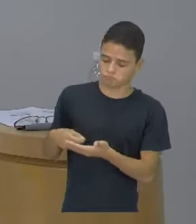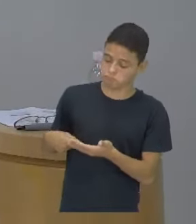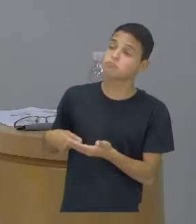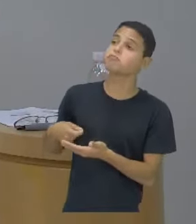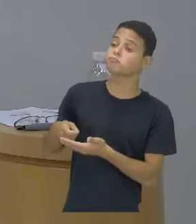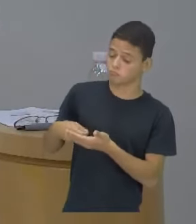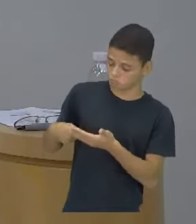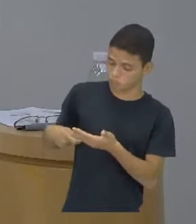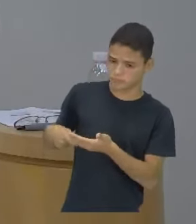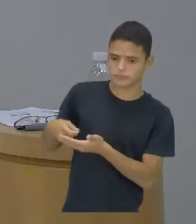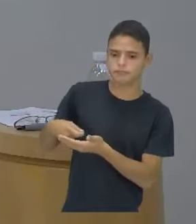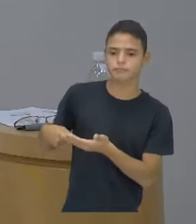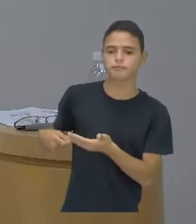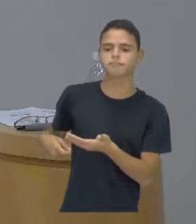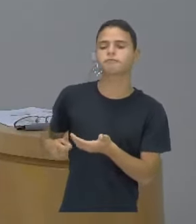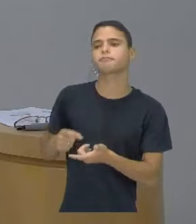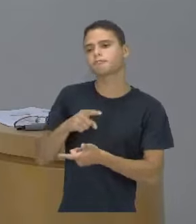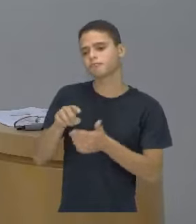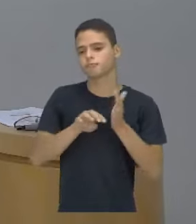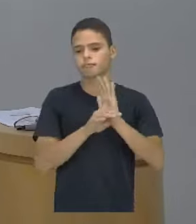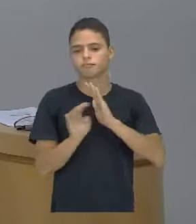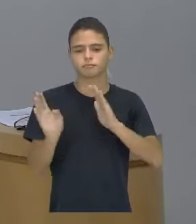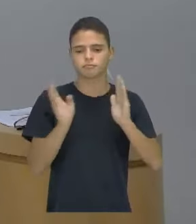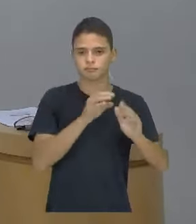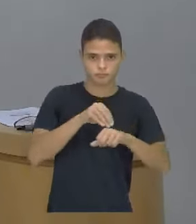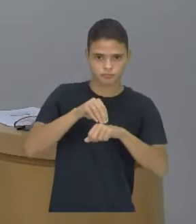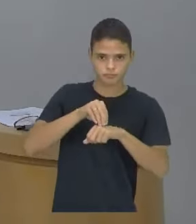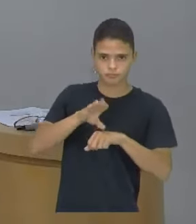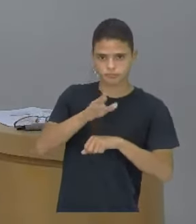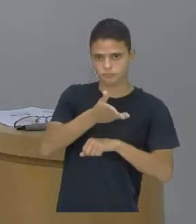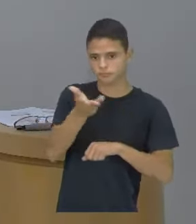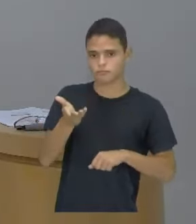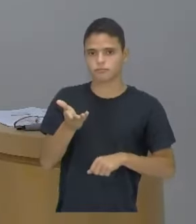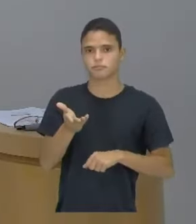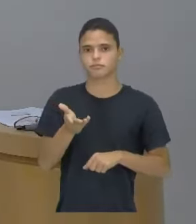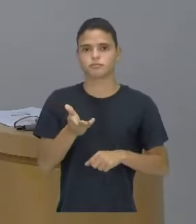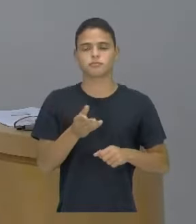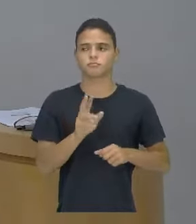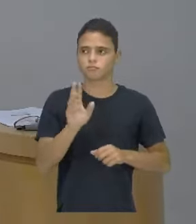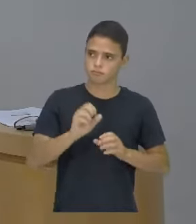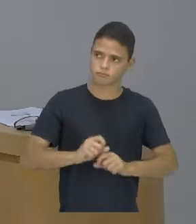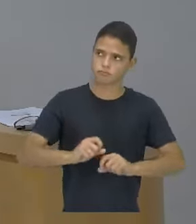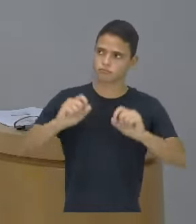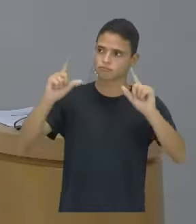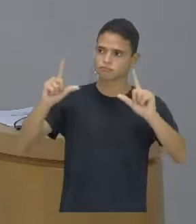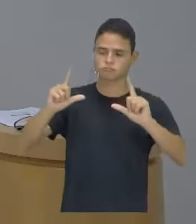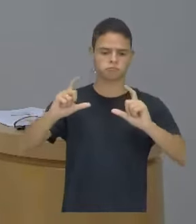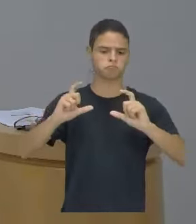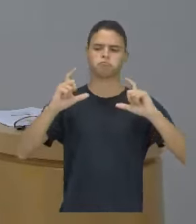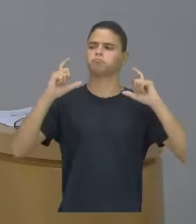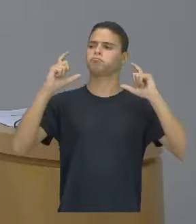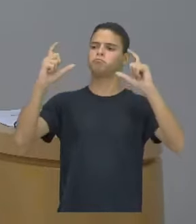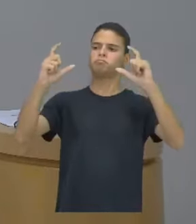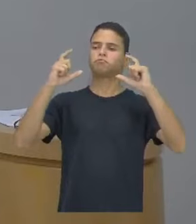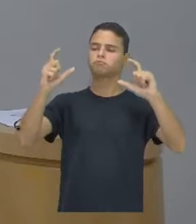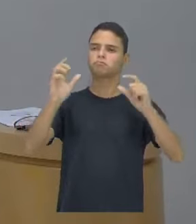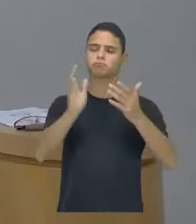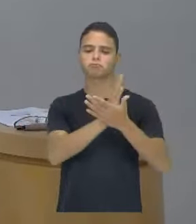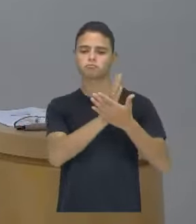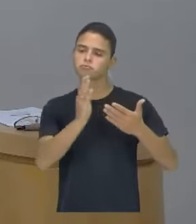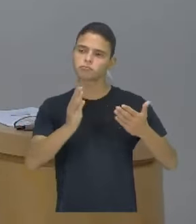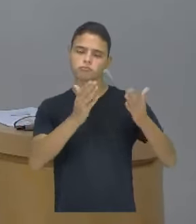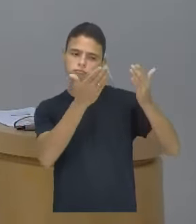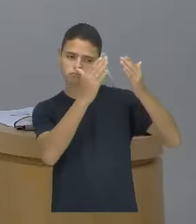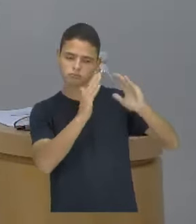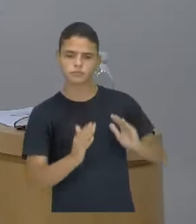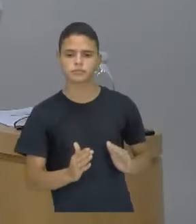desastres naturais que são mostrados no vídeo. E uma dica para vocês é que eles vão aparecer lá, grandão, o nome desses desastres naturais